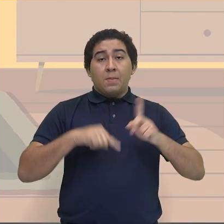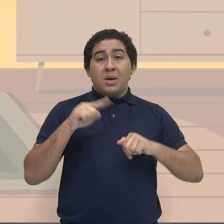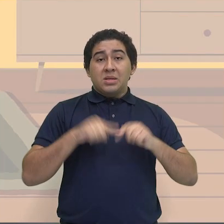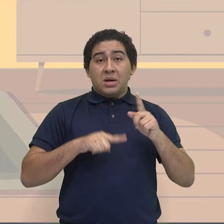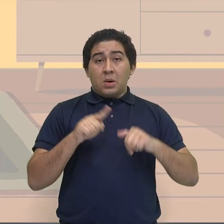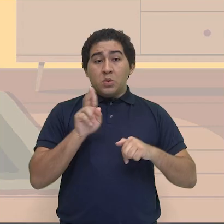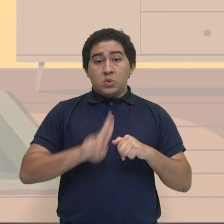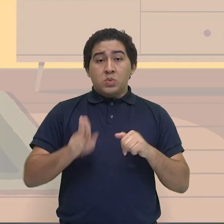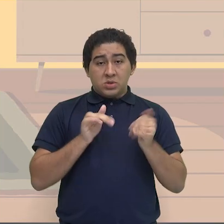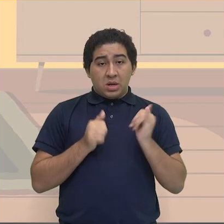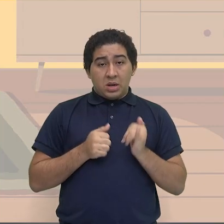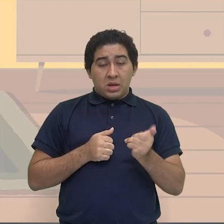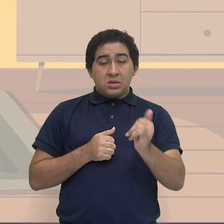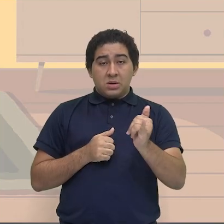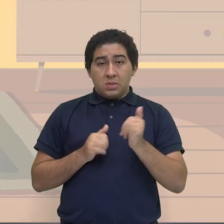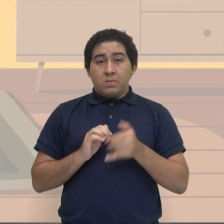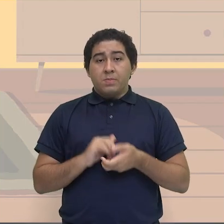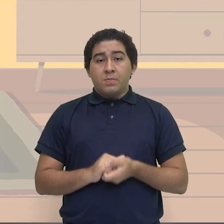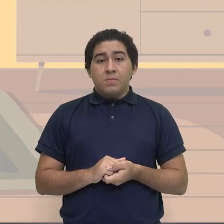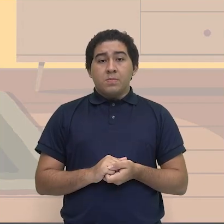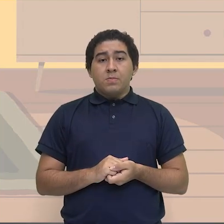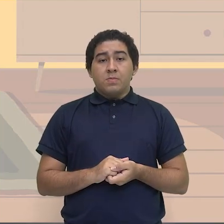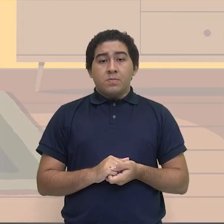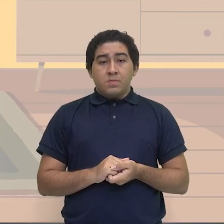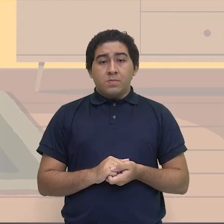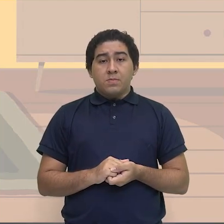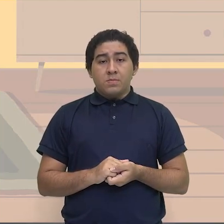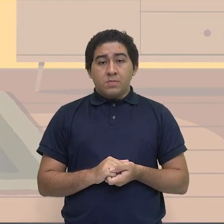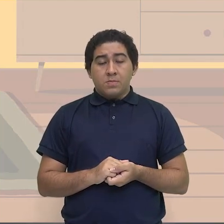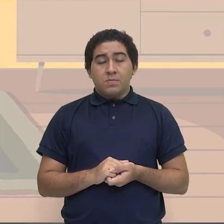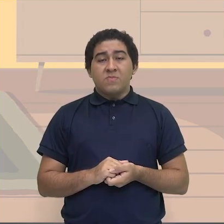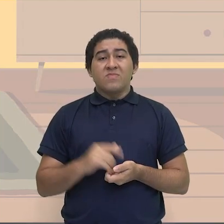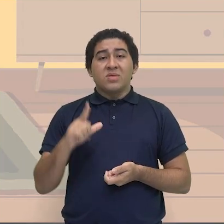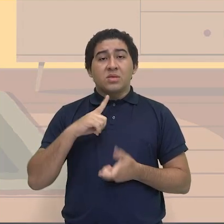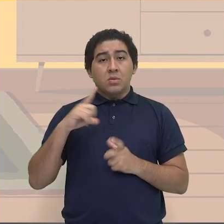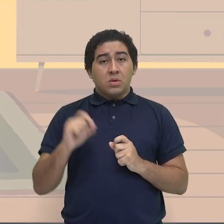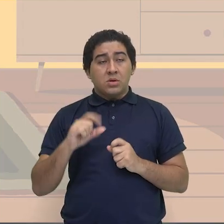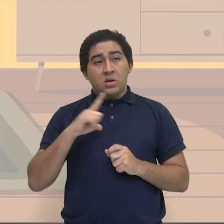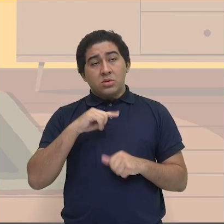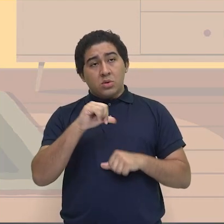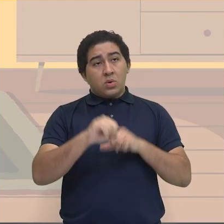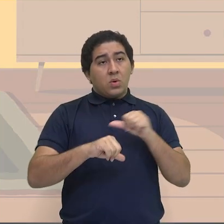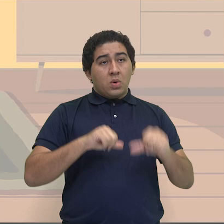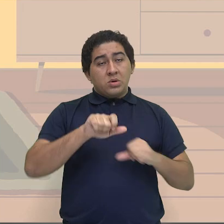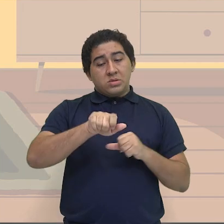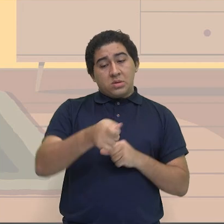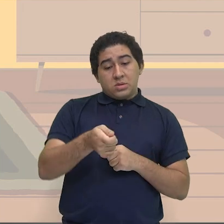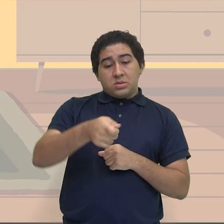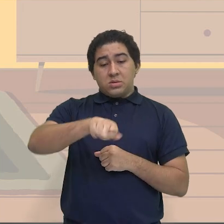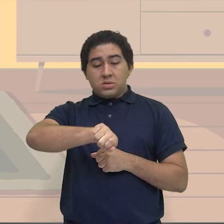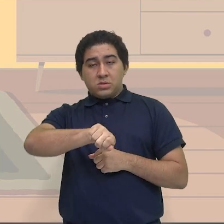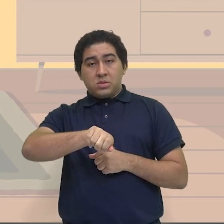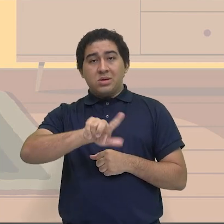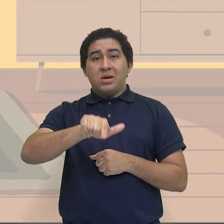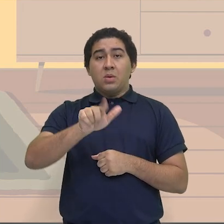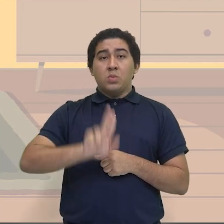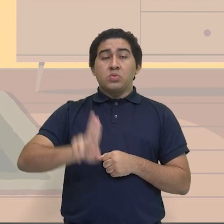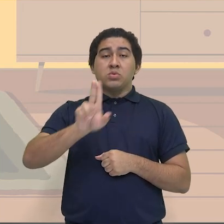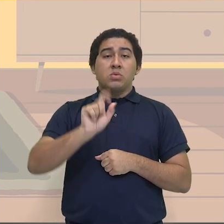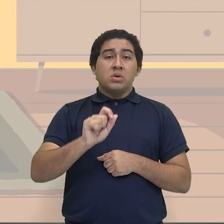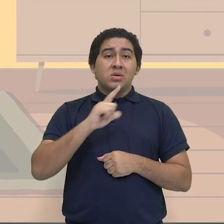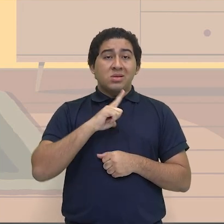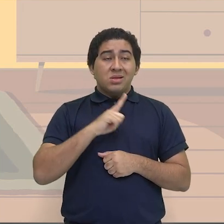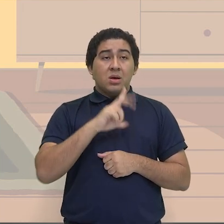falei lá naquela imagem que eu tinha de ligar e desligar? Olha só, eles são utilizados para ligar